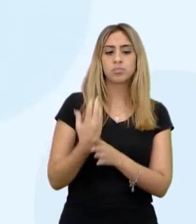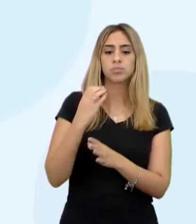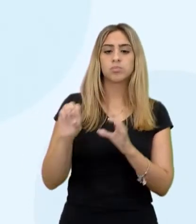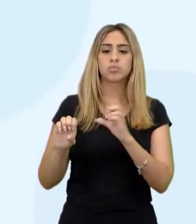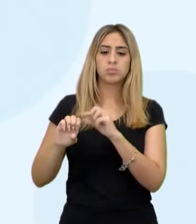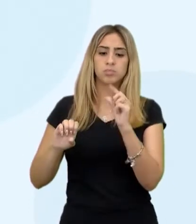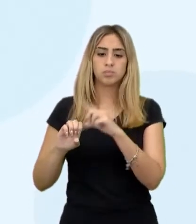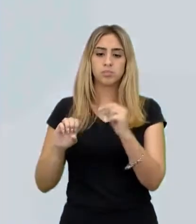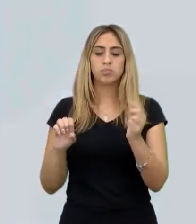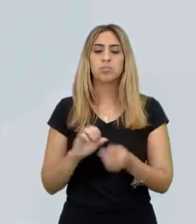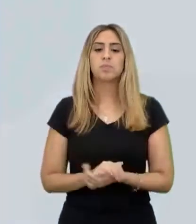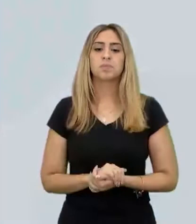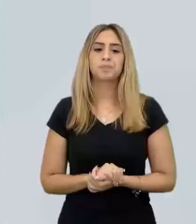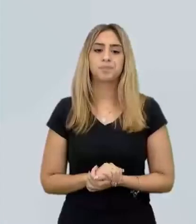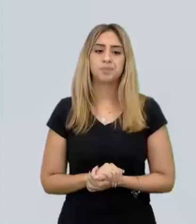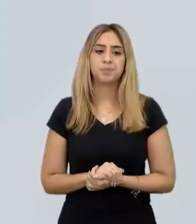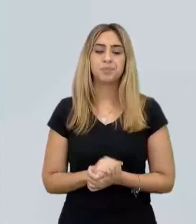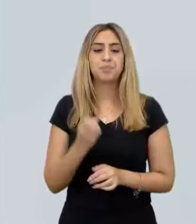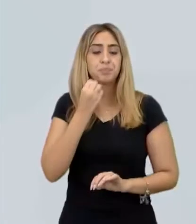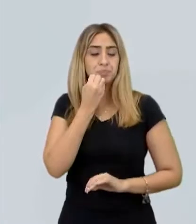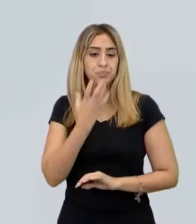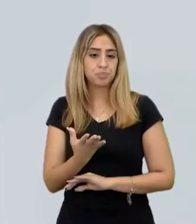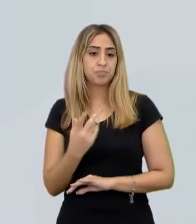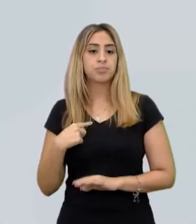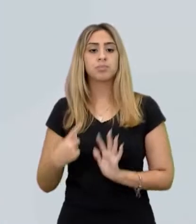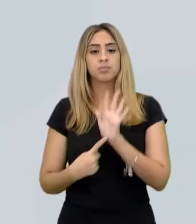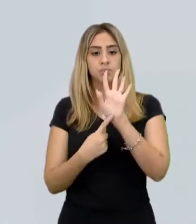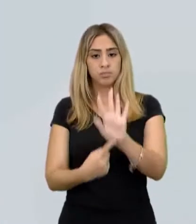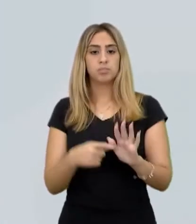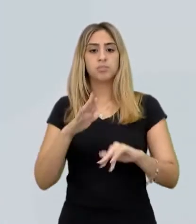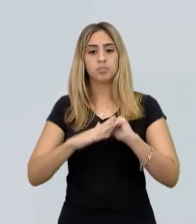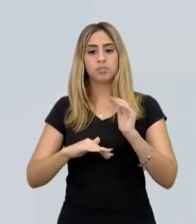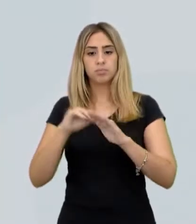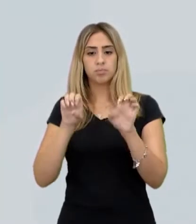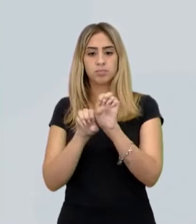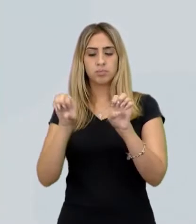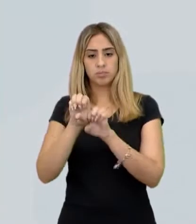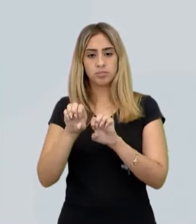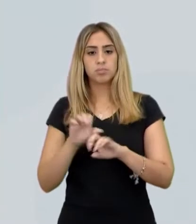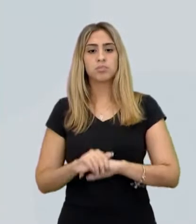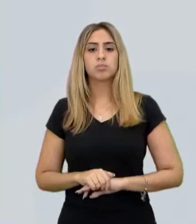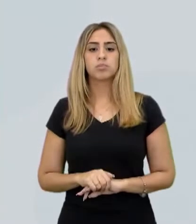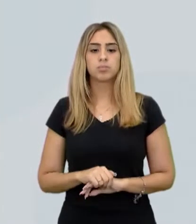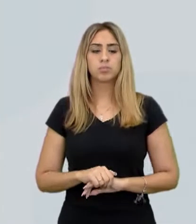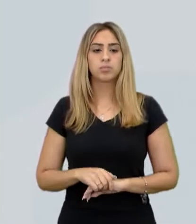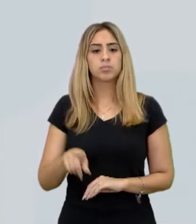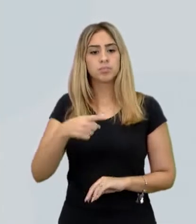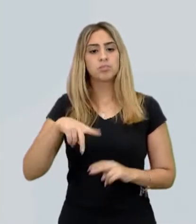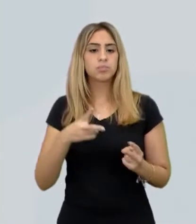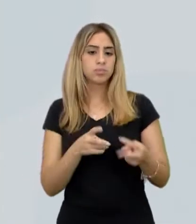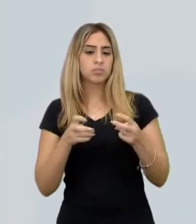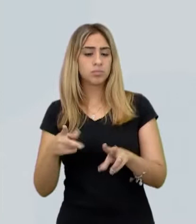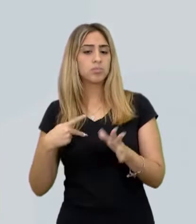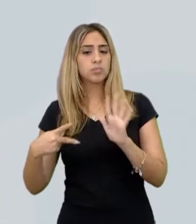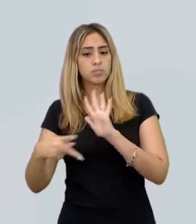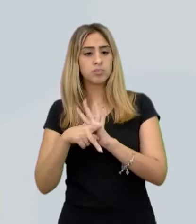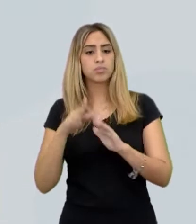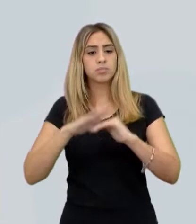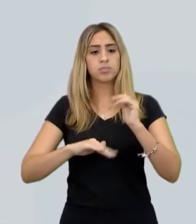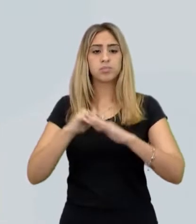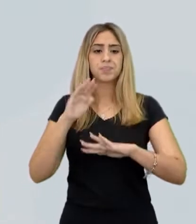e empreendedorismo. Bom, apresentando aqui a habilidade do eixo estruturante, né? Vocês percebam que a própria habilidade,